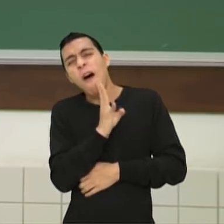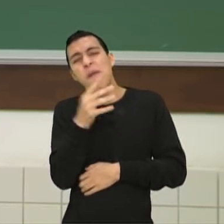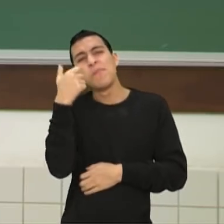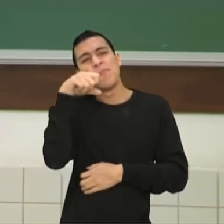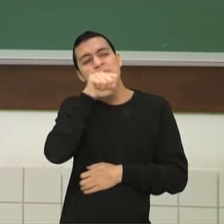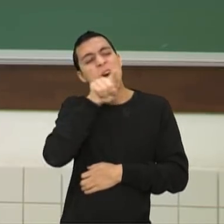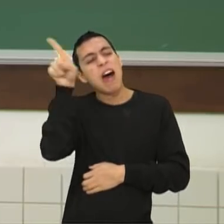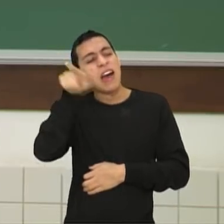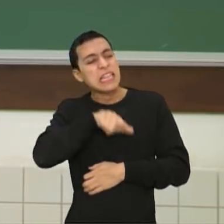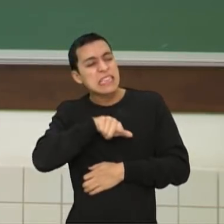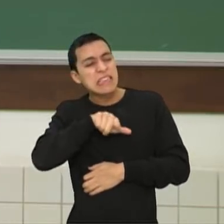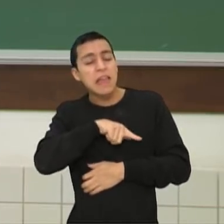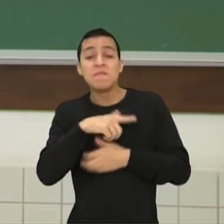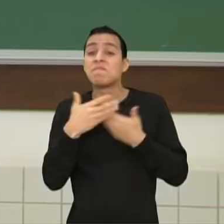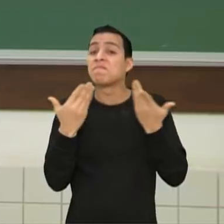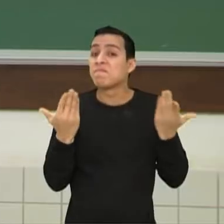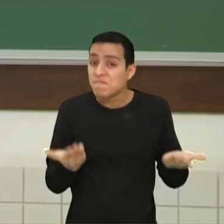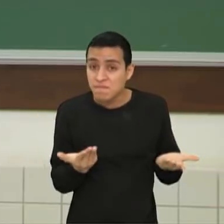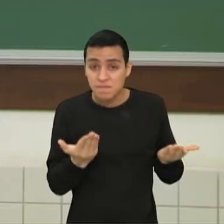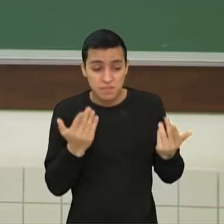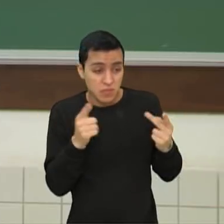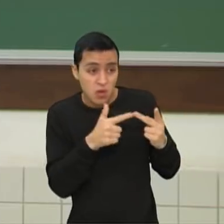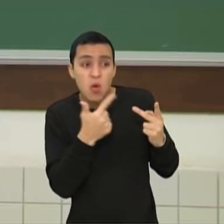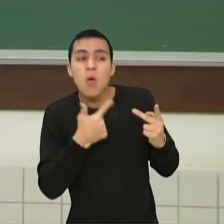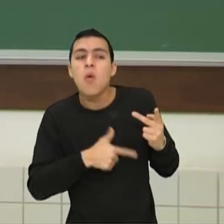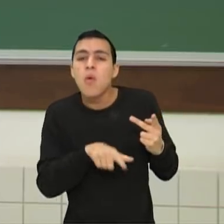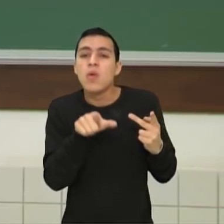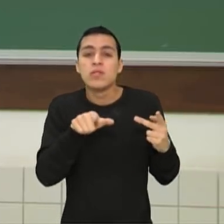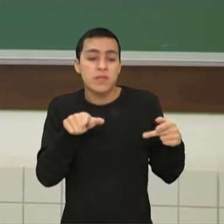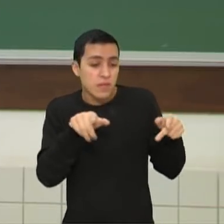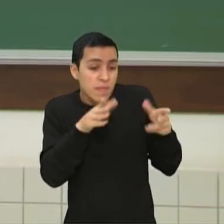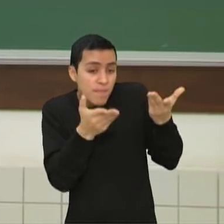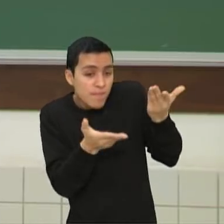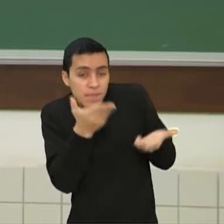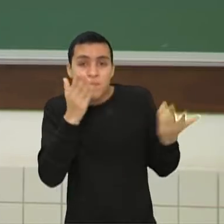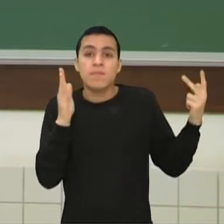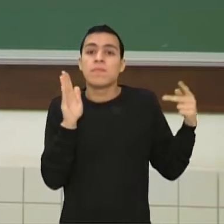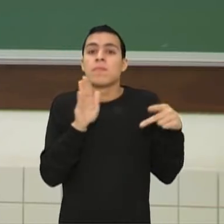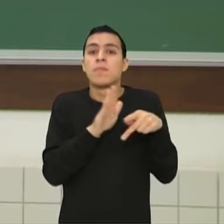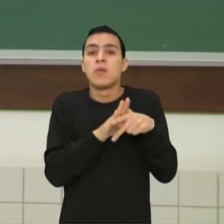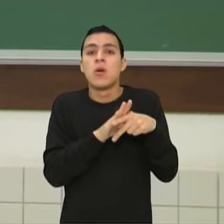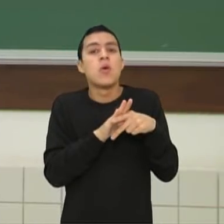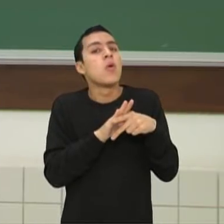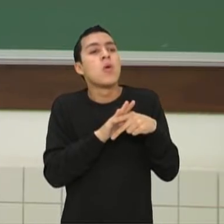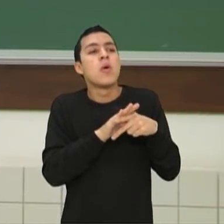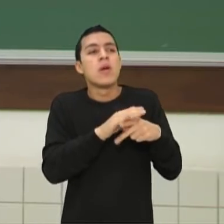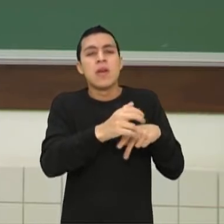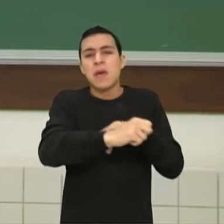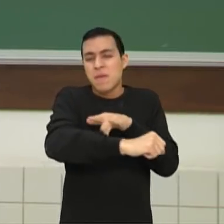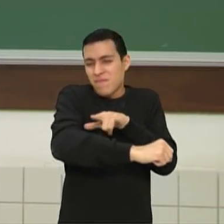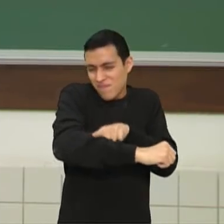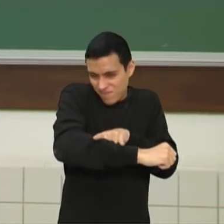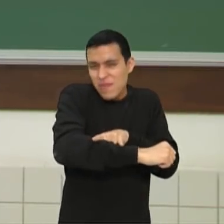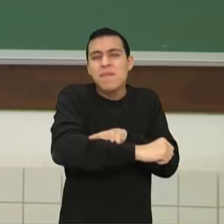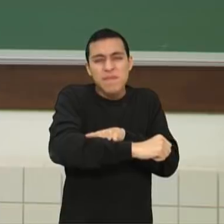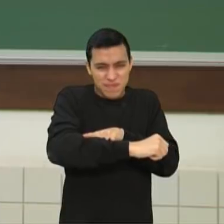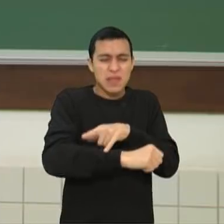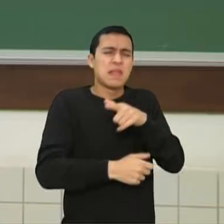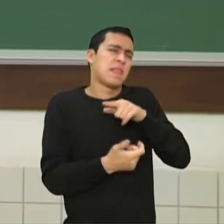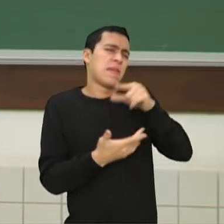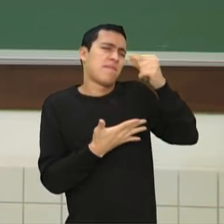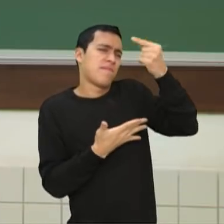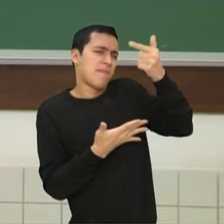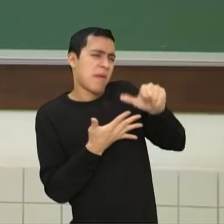em casa. E esse outro exemplo é uma balança de banheiro. A gente tem outros exemplos de